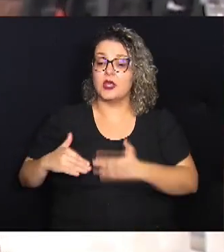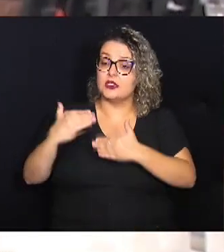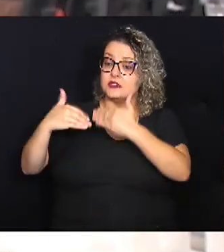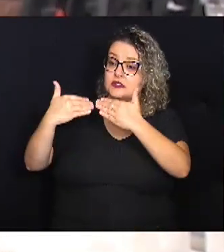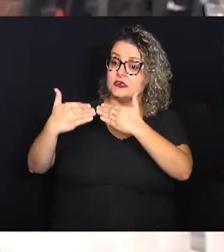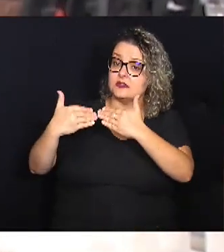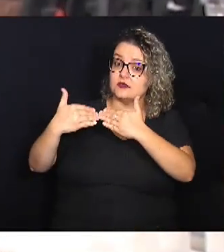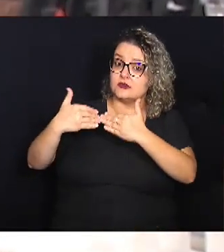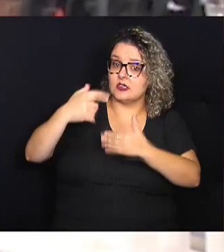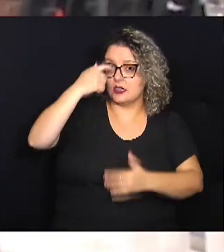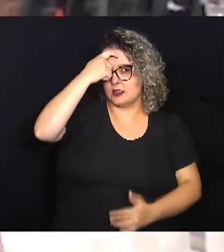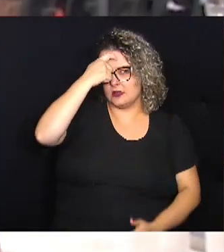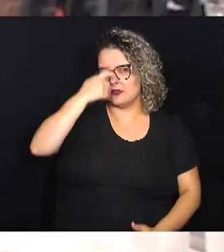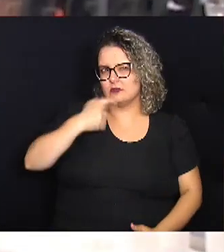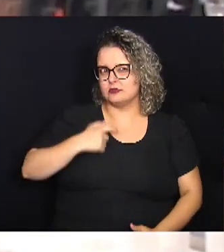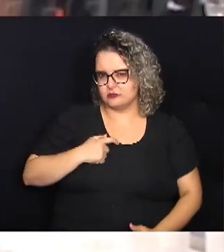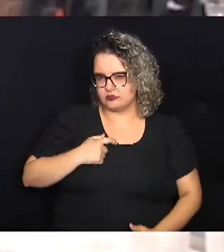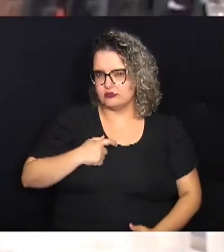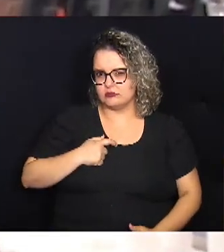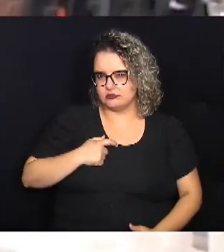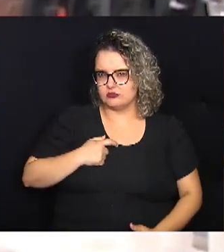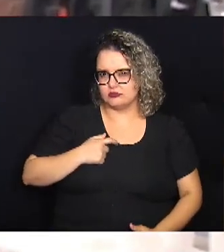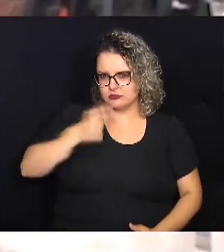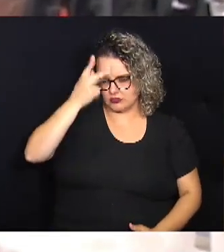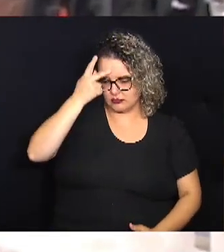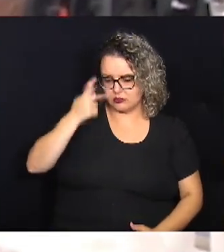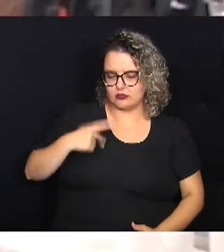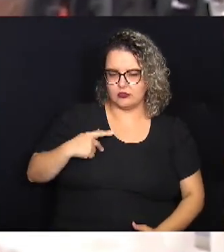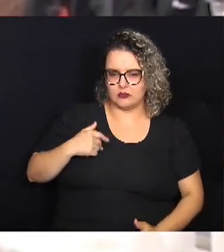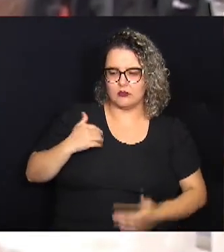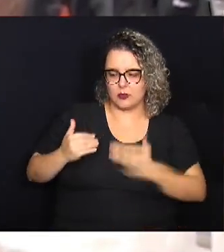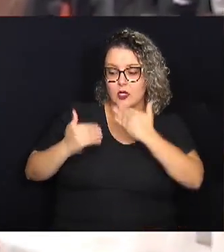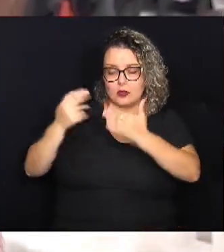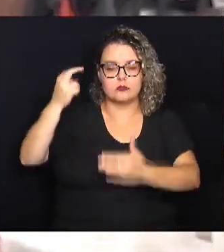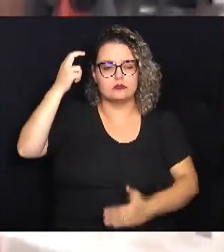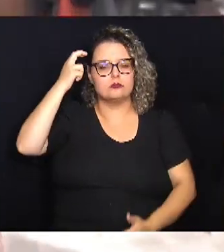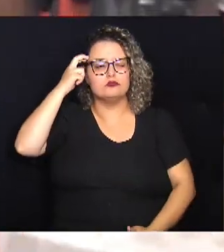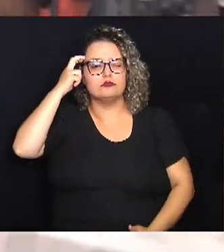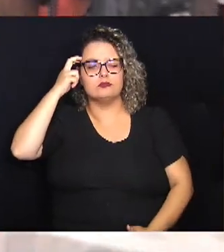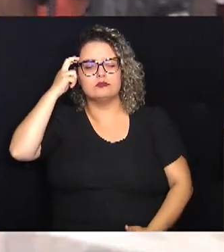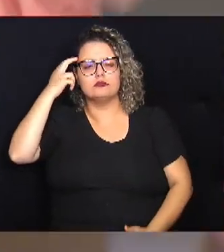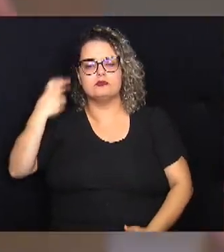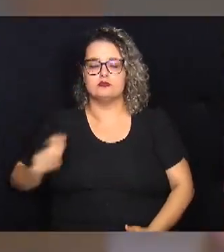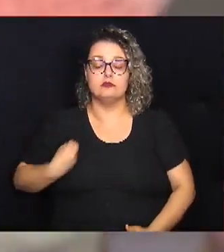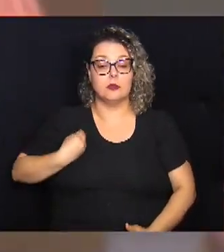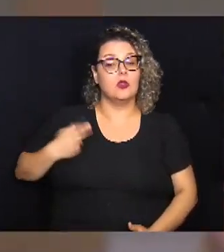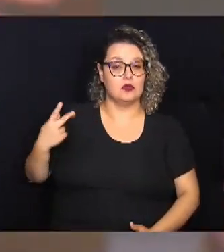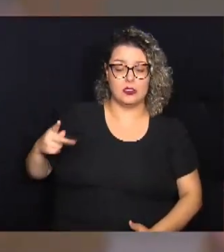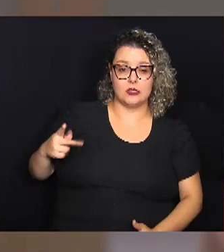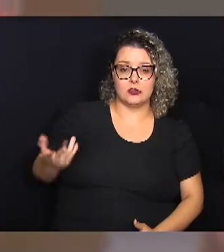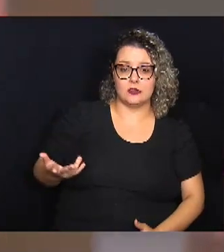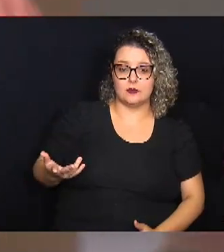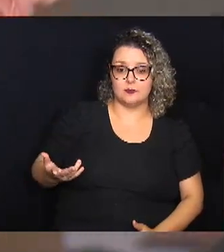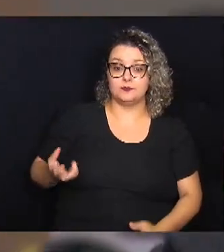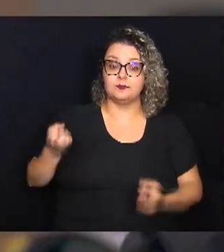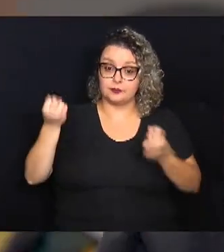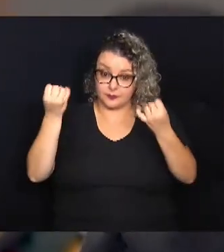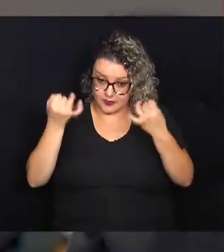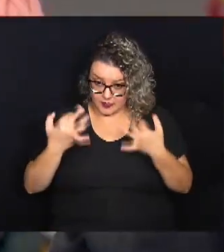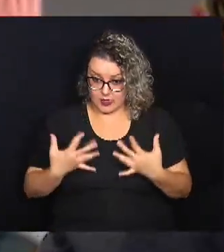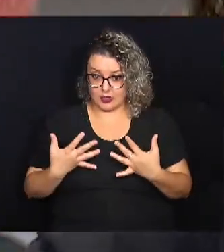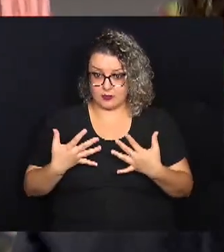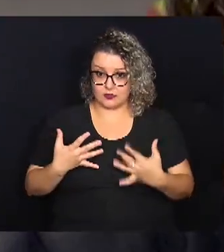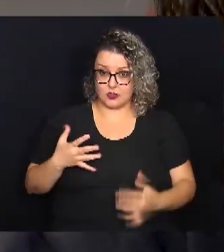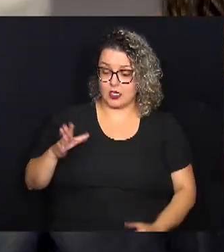sua própria construção cultural, né? Da vida dela. Ela explica que nas mãos